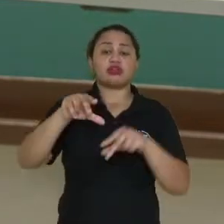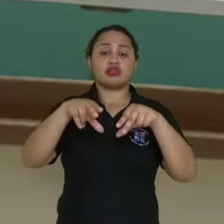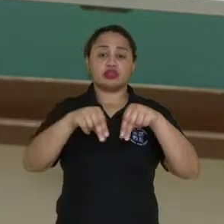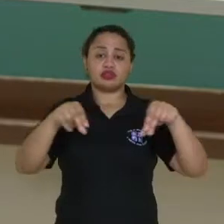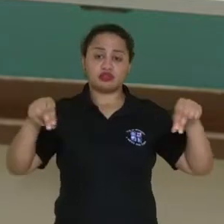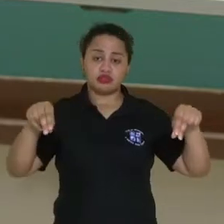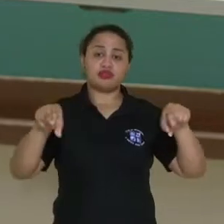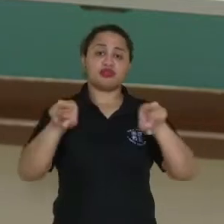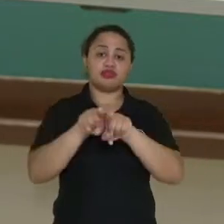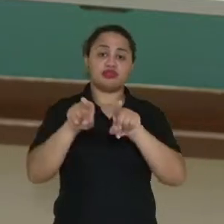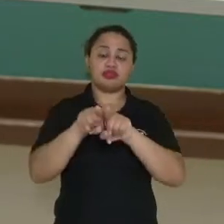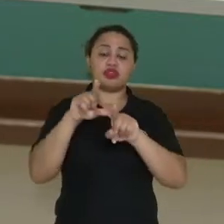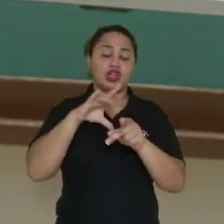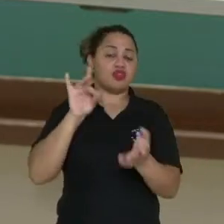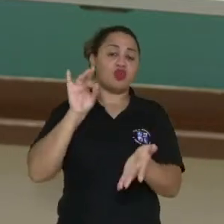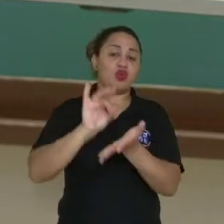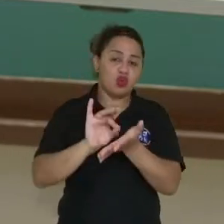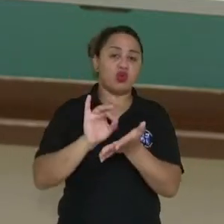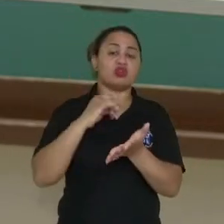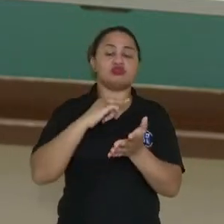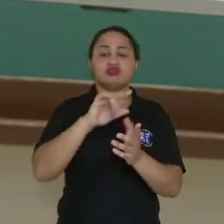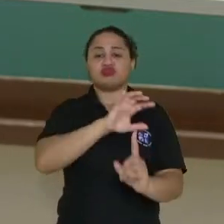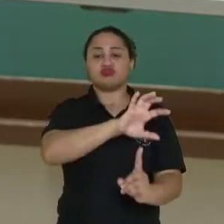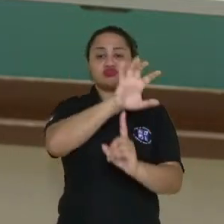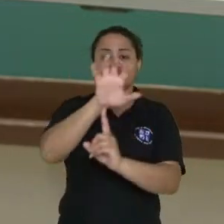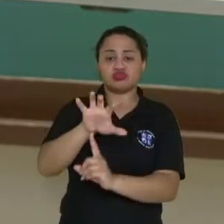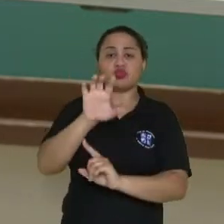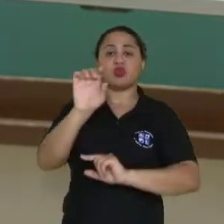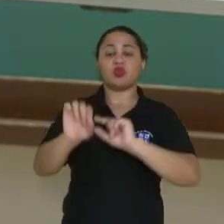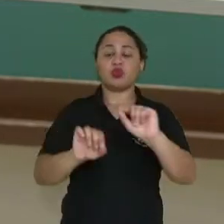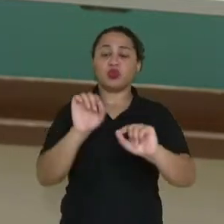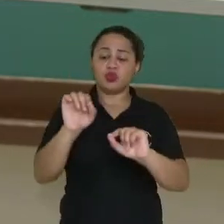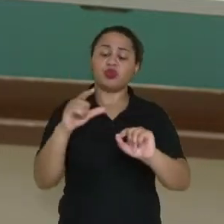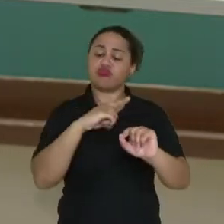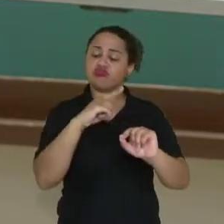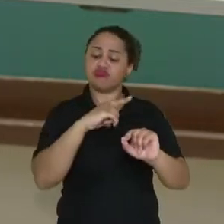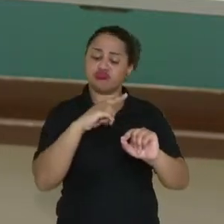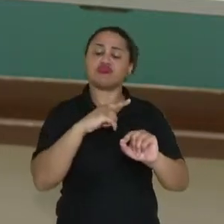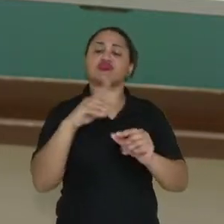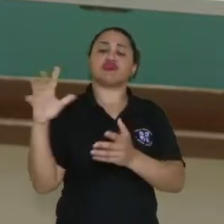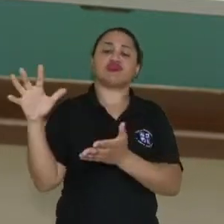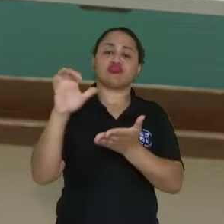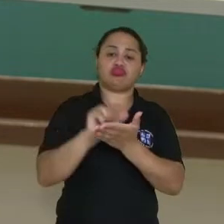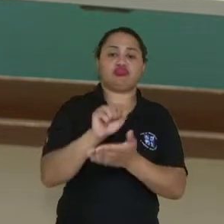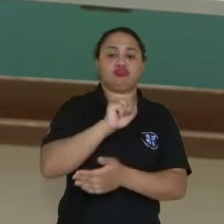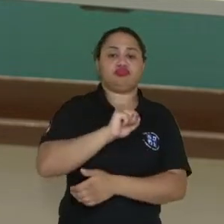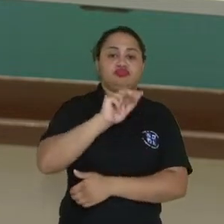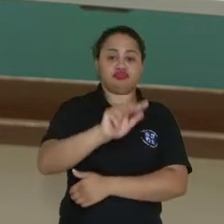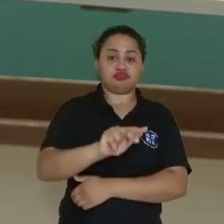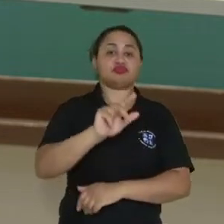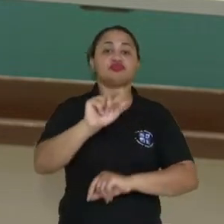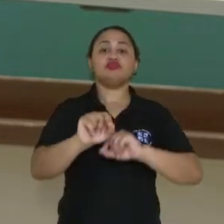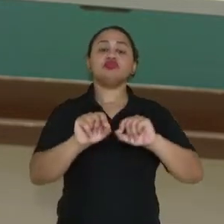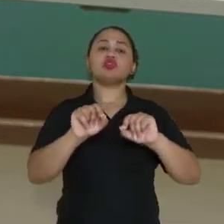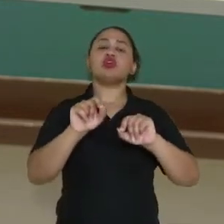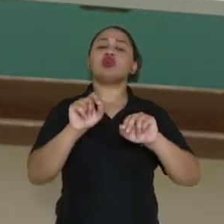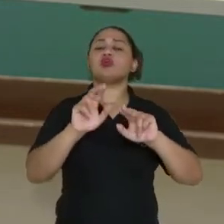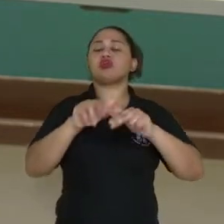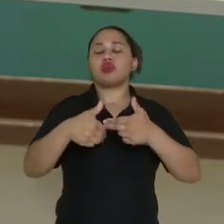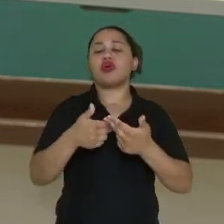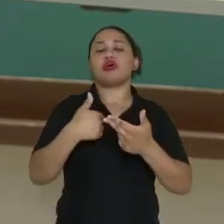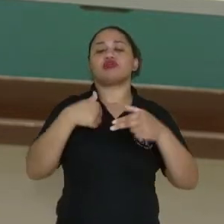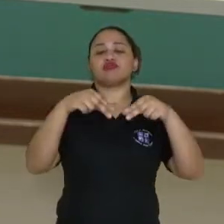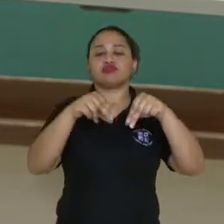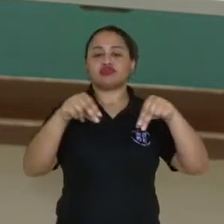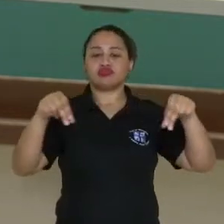aí a sua origem, né, foi inspirada aí, né, pelos colonizadores portugueses, né, por meio aí dos